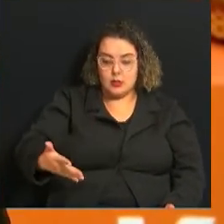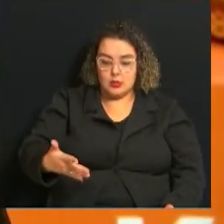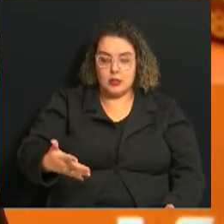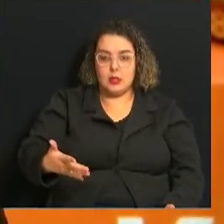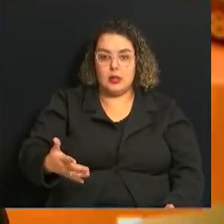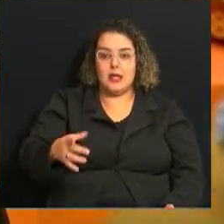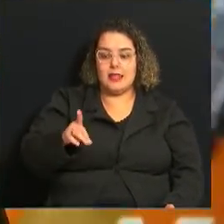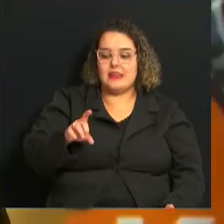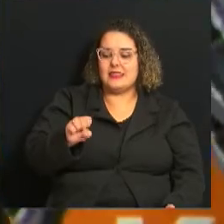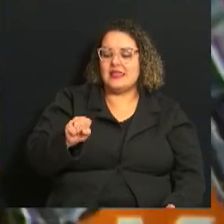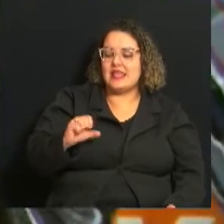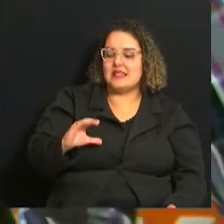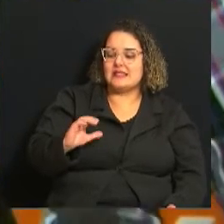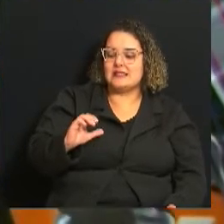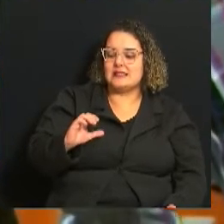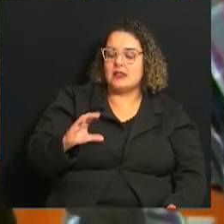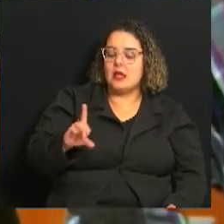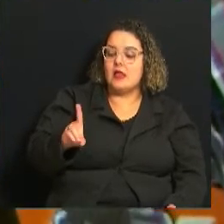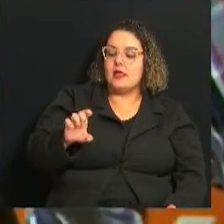retorno da bandeja